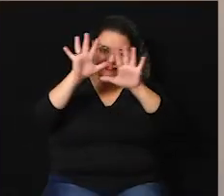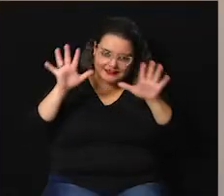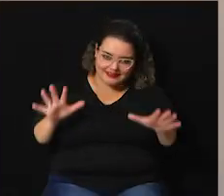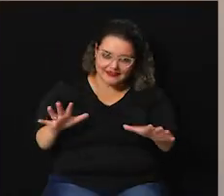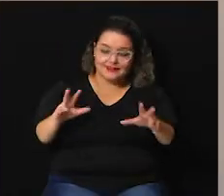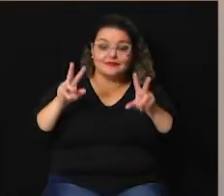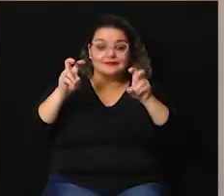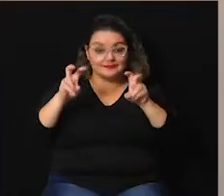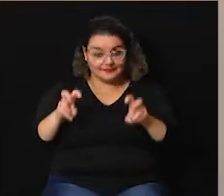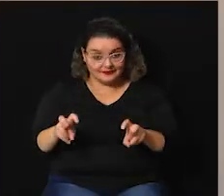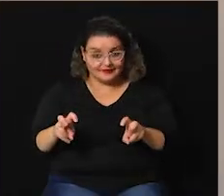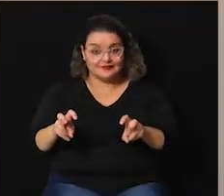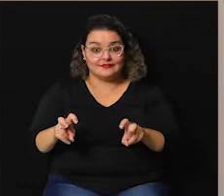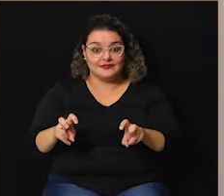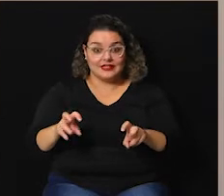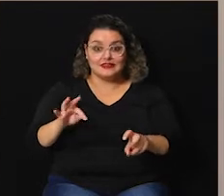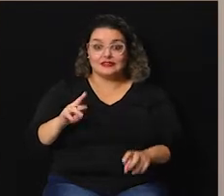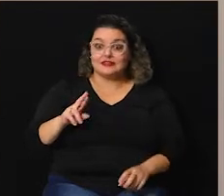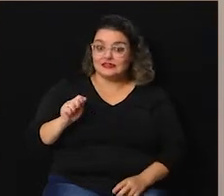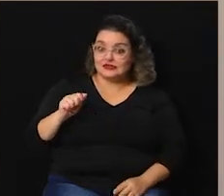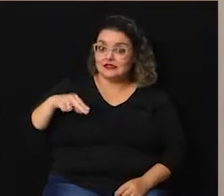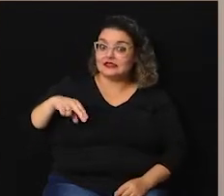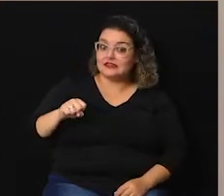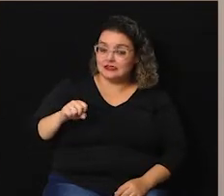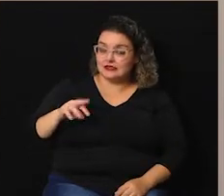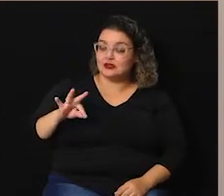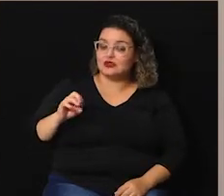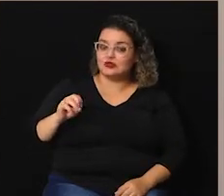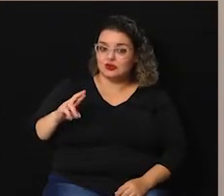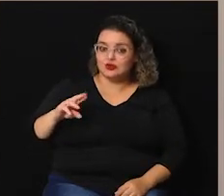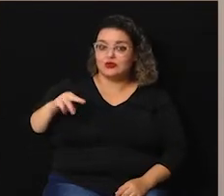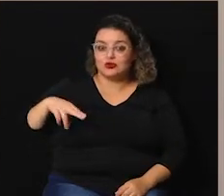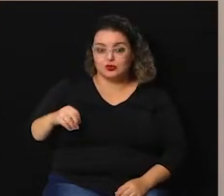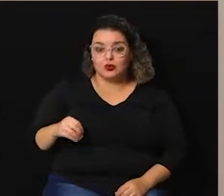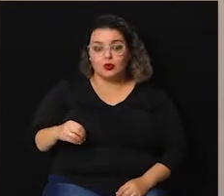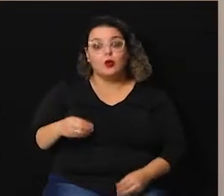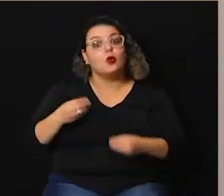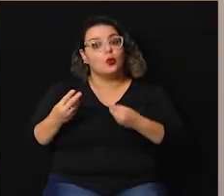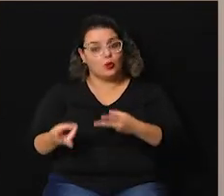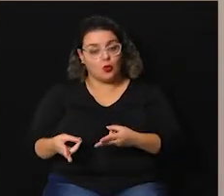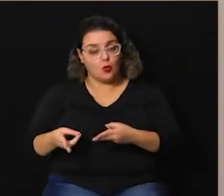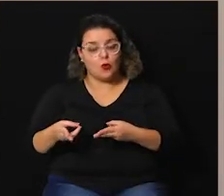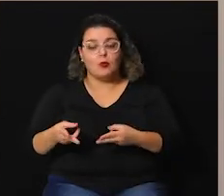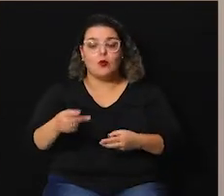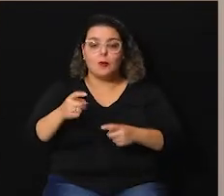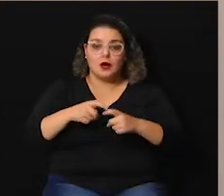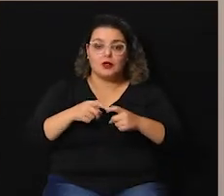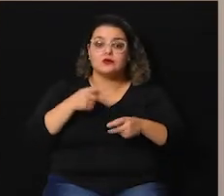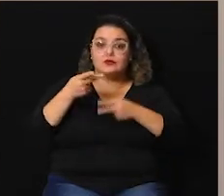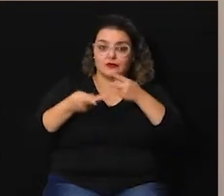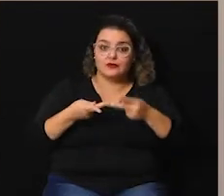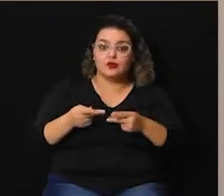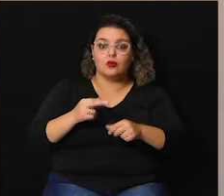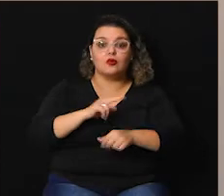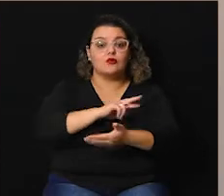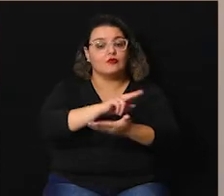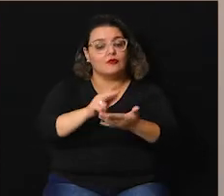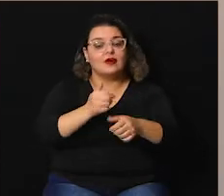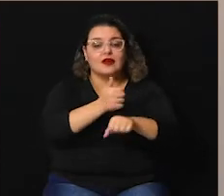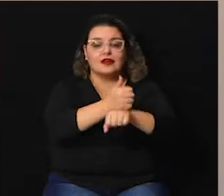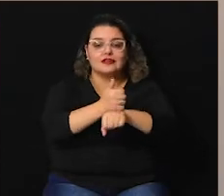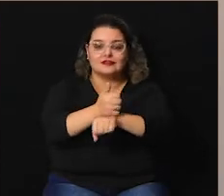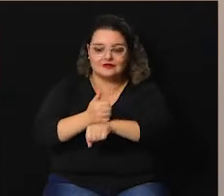mais a respeito desse transtorno que requer, sim, como o doutor colocou, um aspecto de abordagem